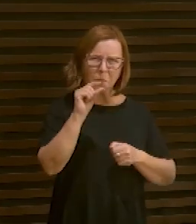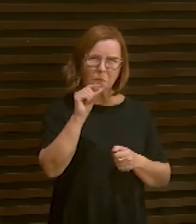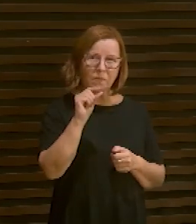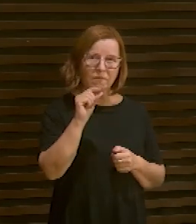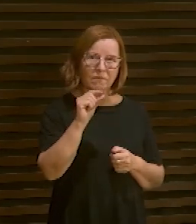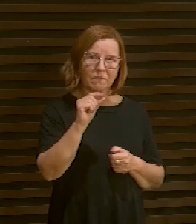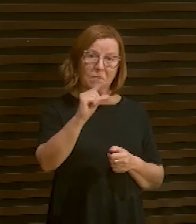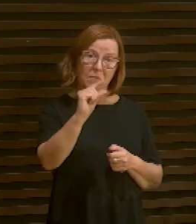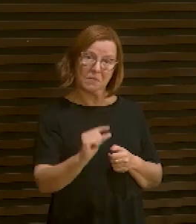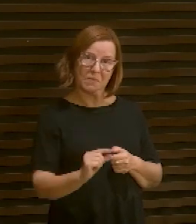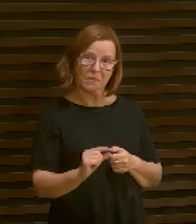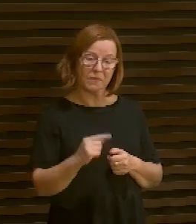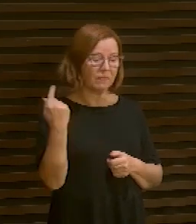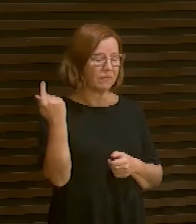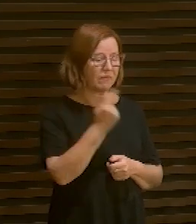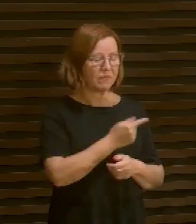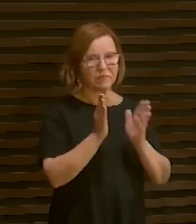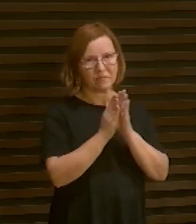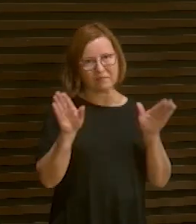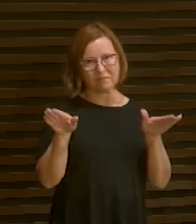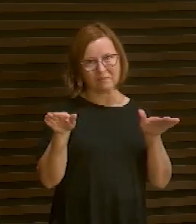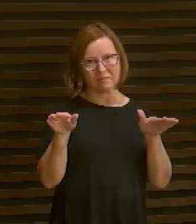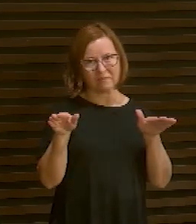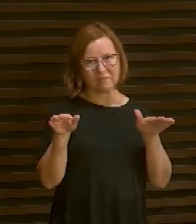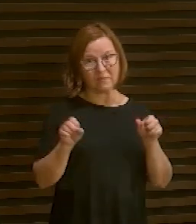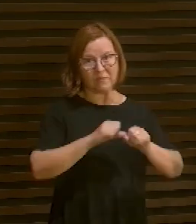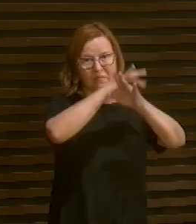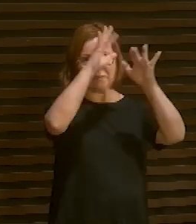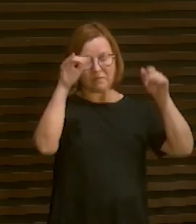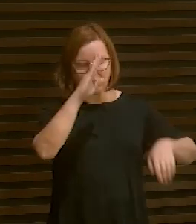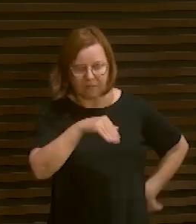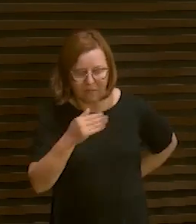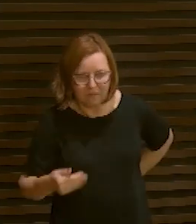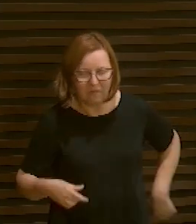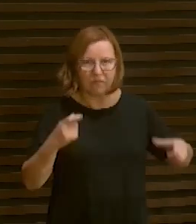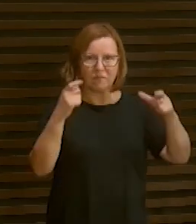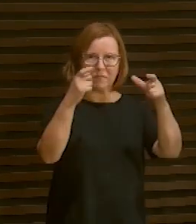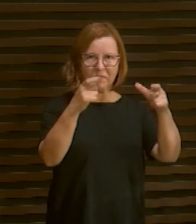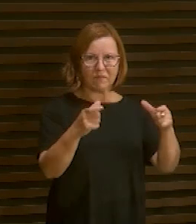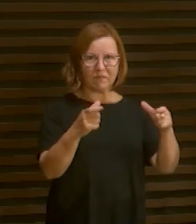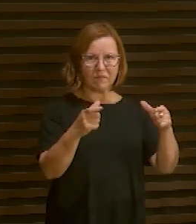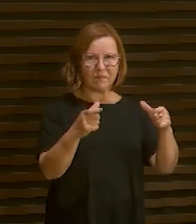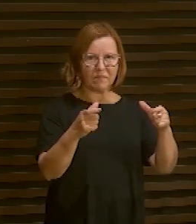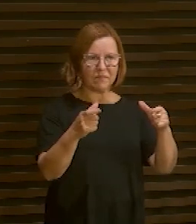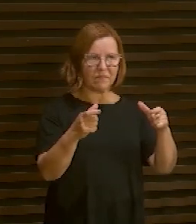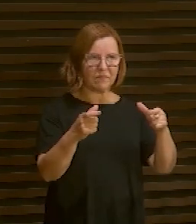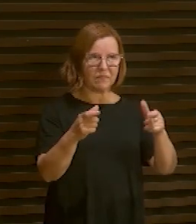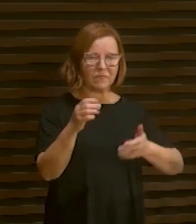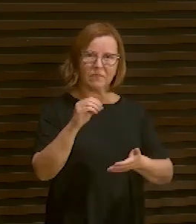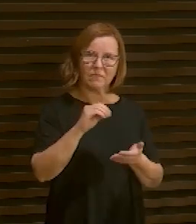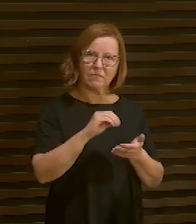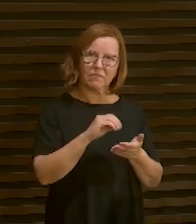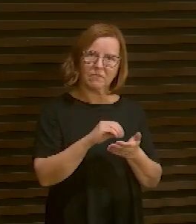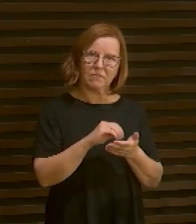Fizeste-o por um pouco menor que os anjos, de glória e de honra o coroaste, e